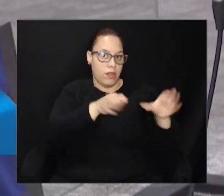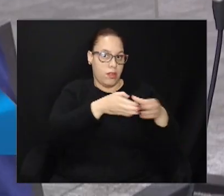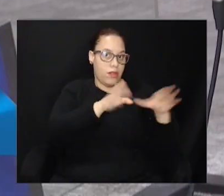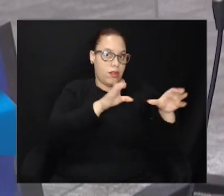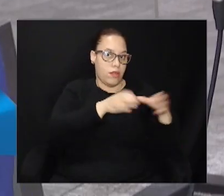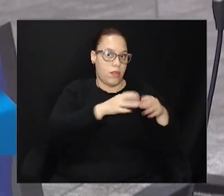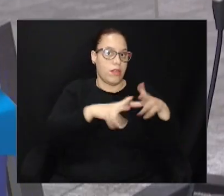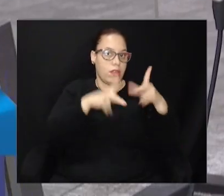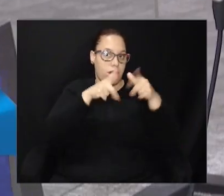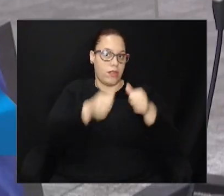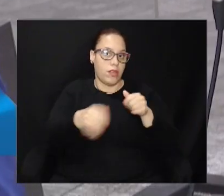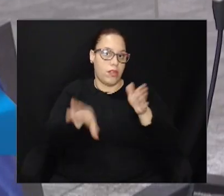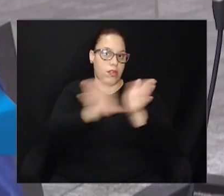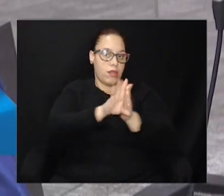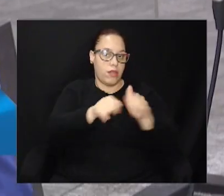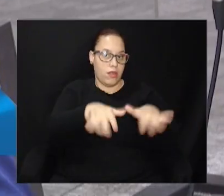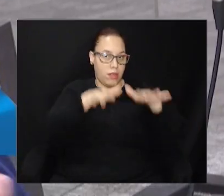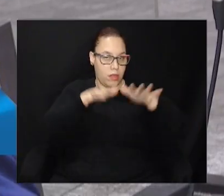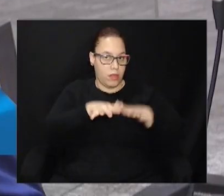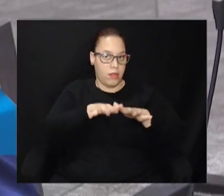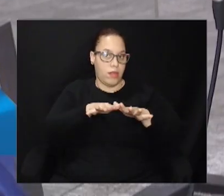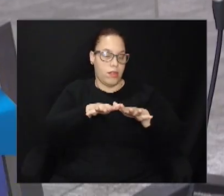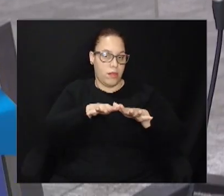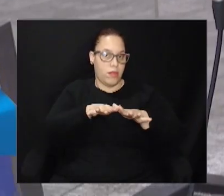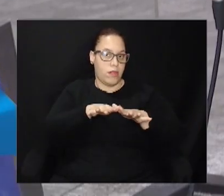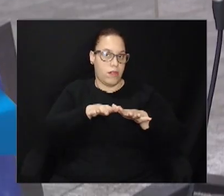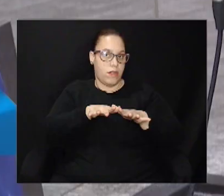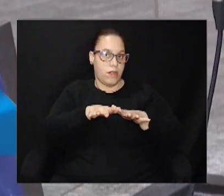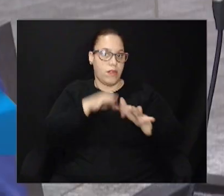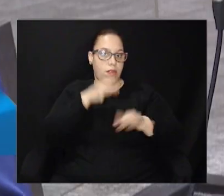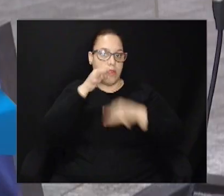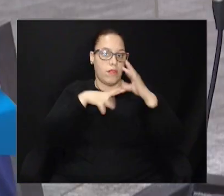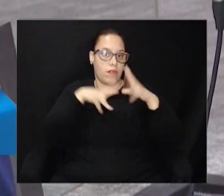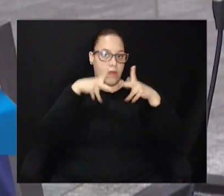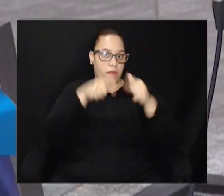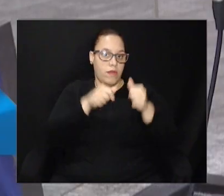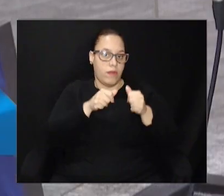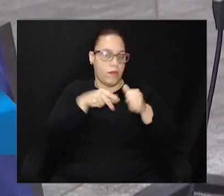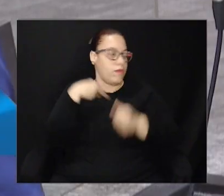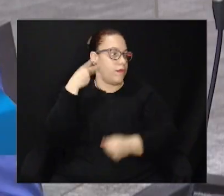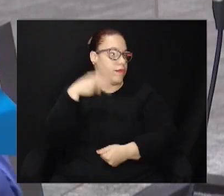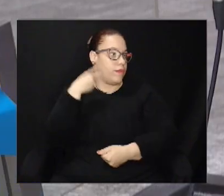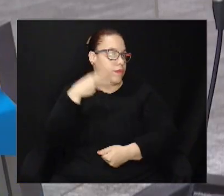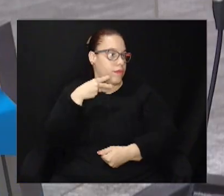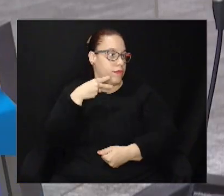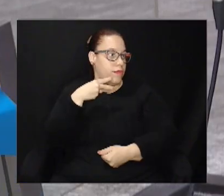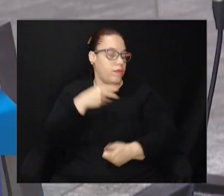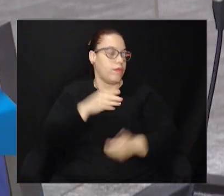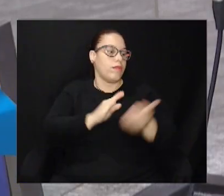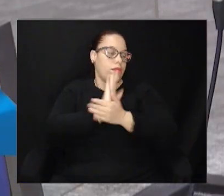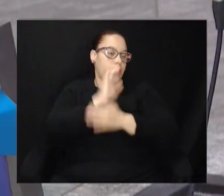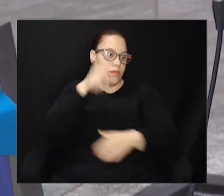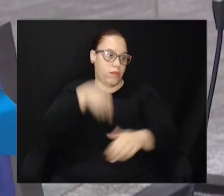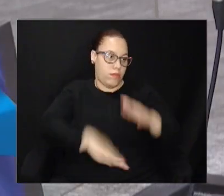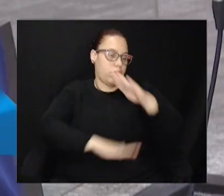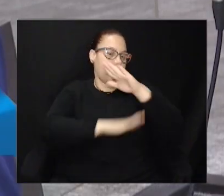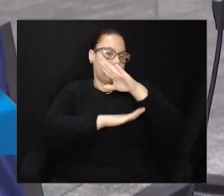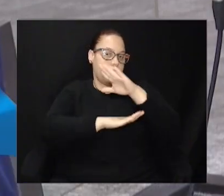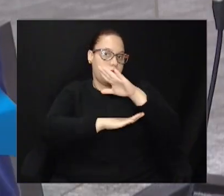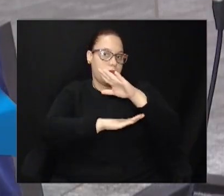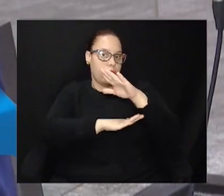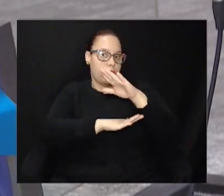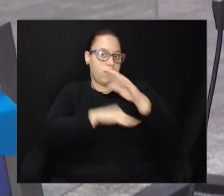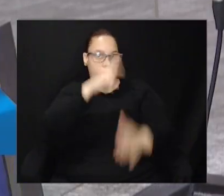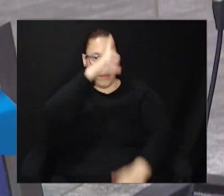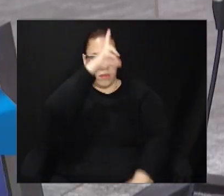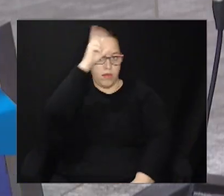vem à apreciação do plenário, para apreciação de todos os vereadores. Sendo aprovado aqui na casa, vai para a sanção do prefeito. Os